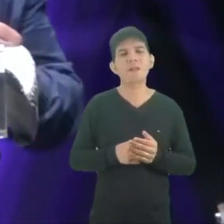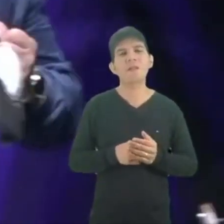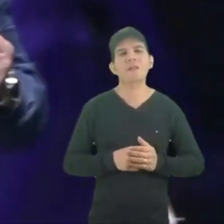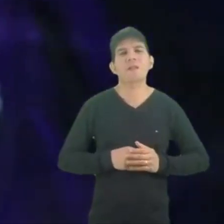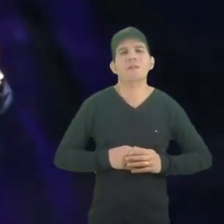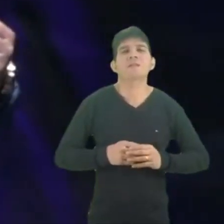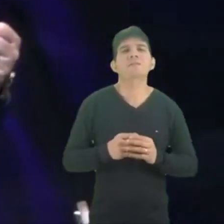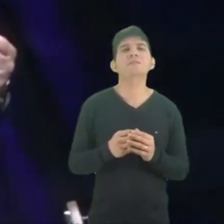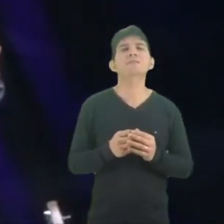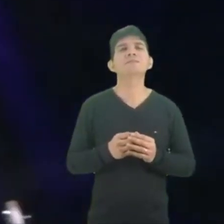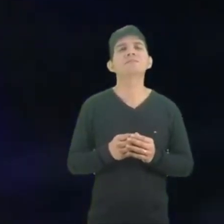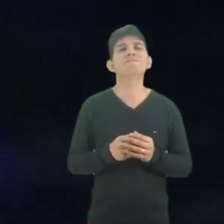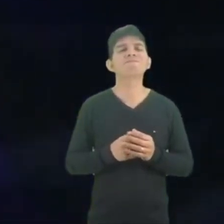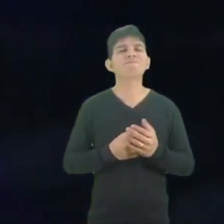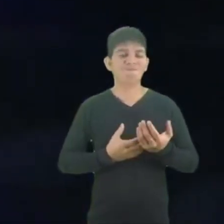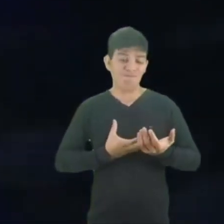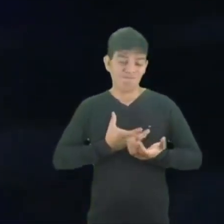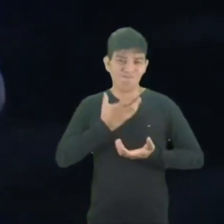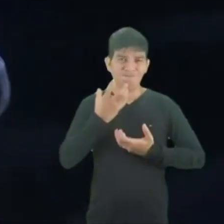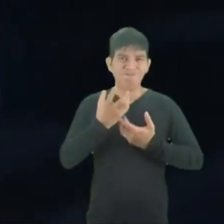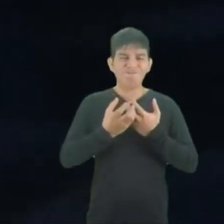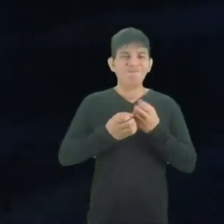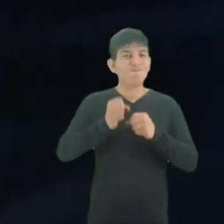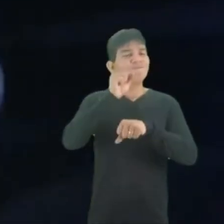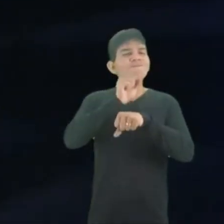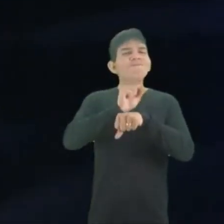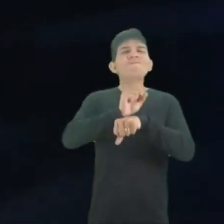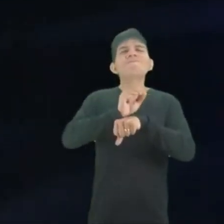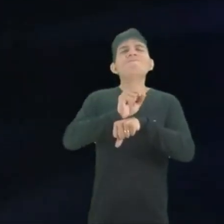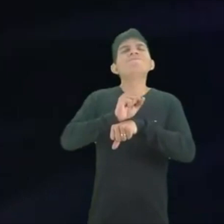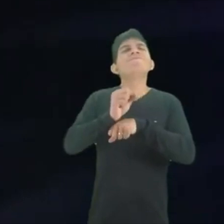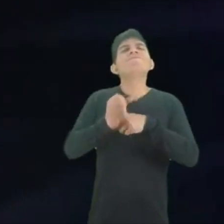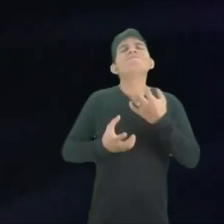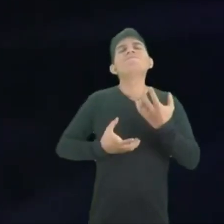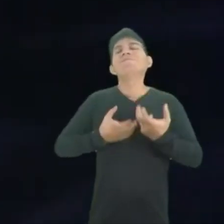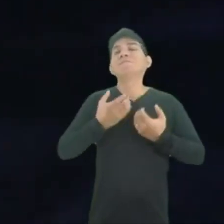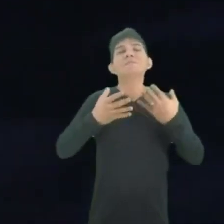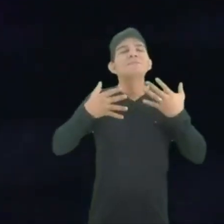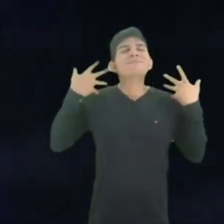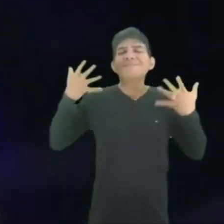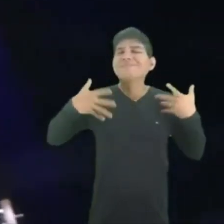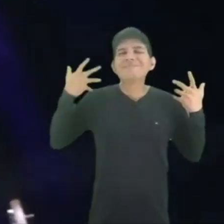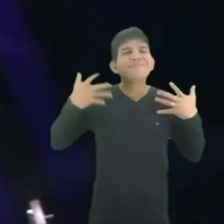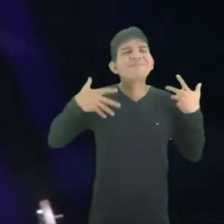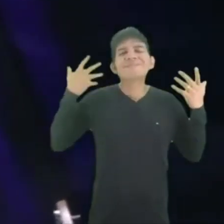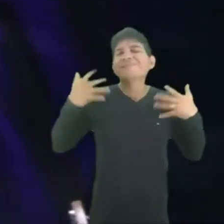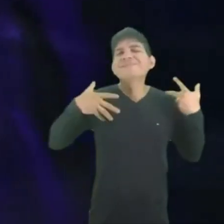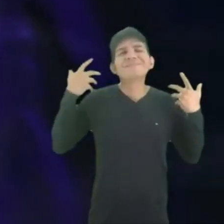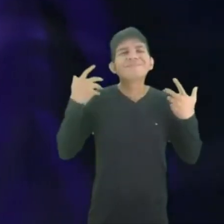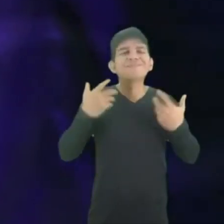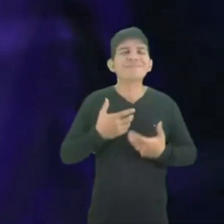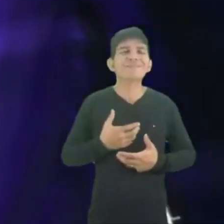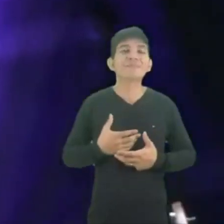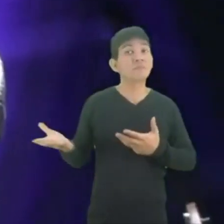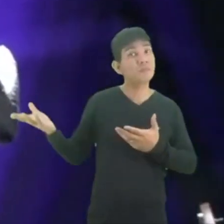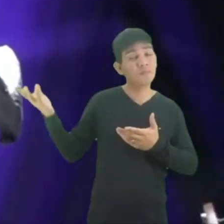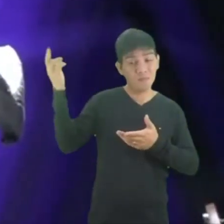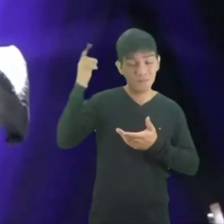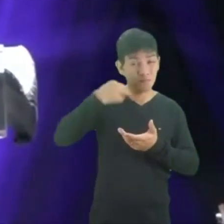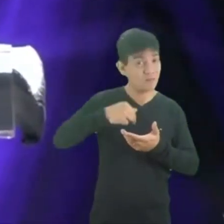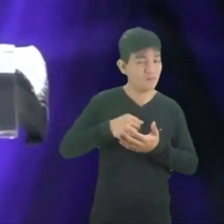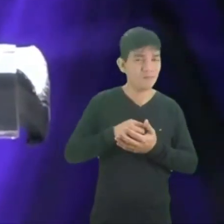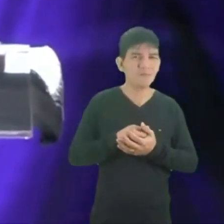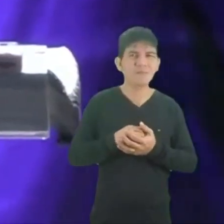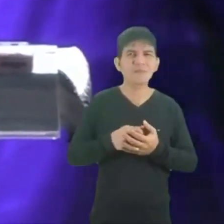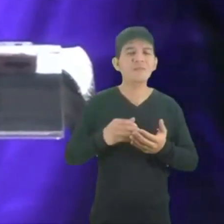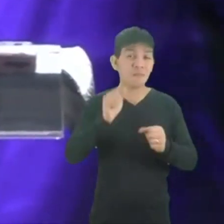impulsionados, assim, cheios de esperança, cheios de ânimo, cheios de alegria com aquilo que viria.